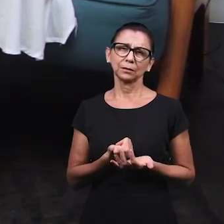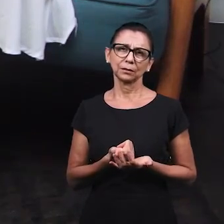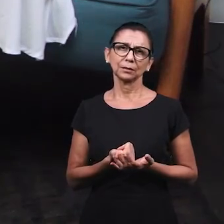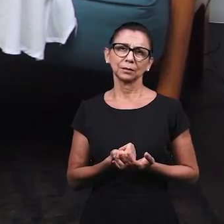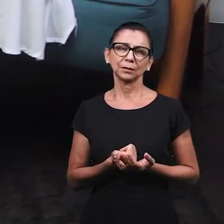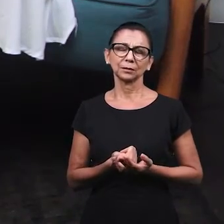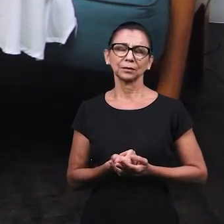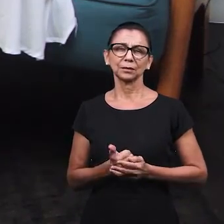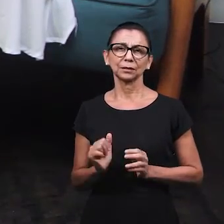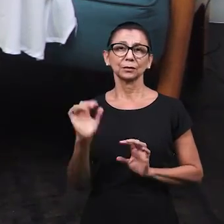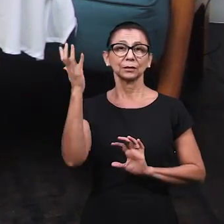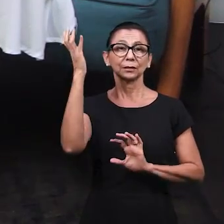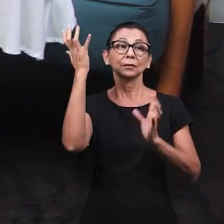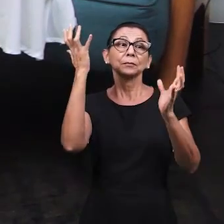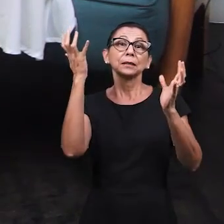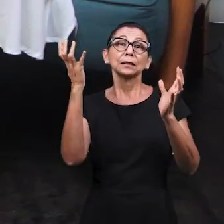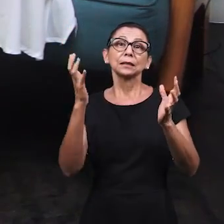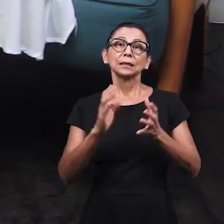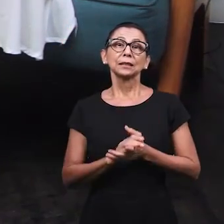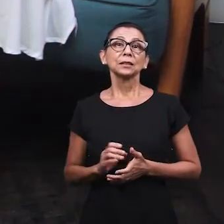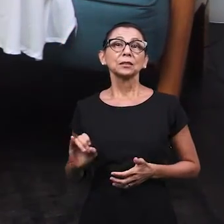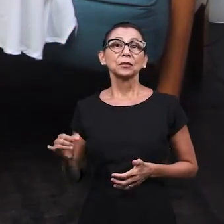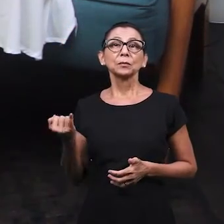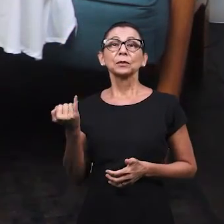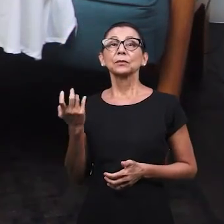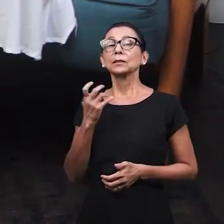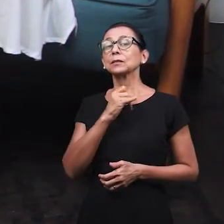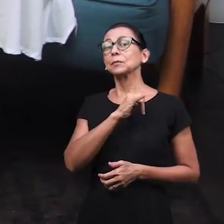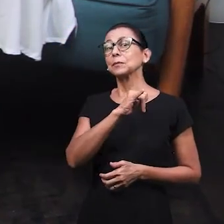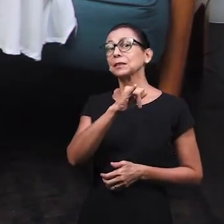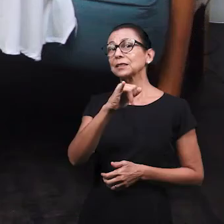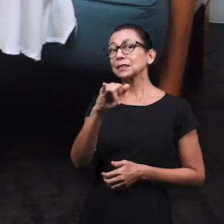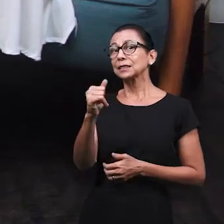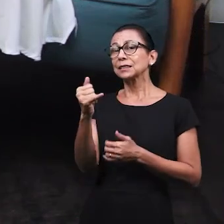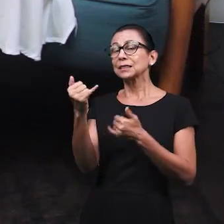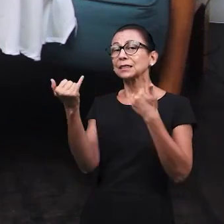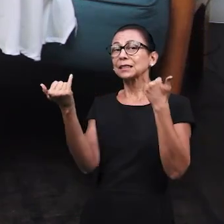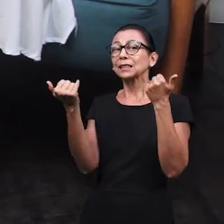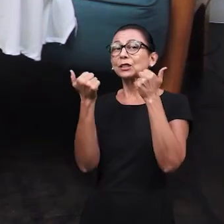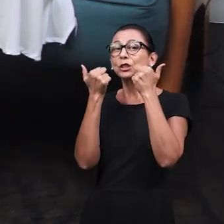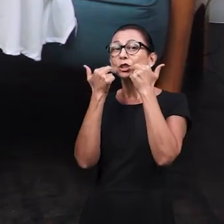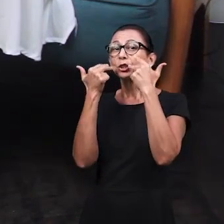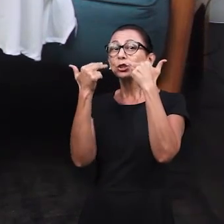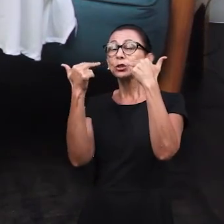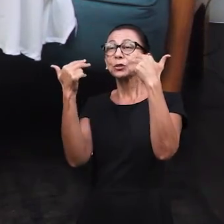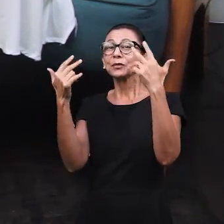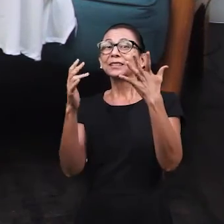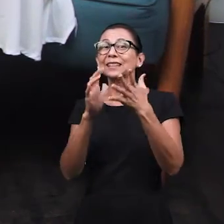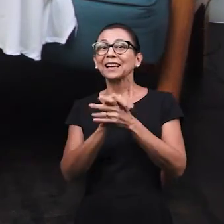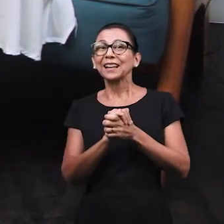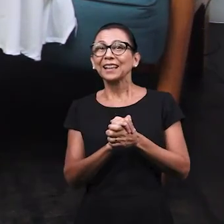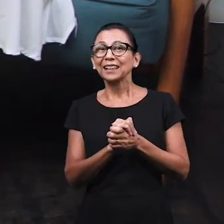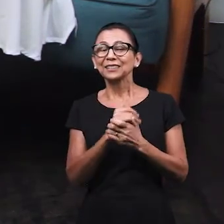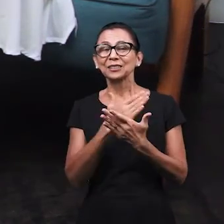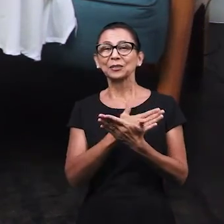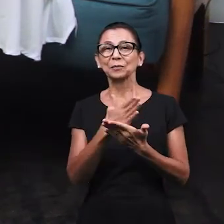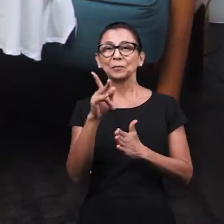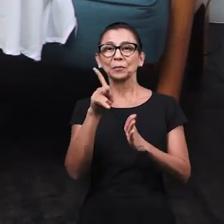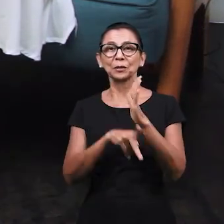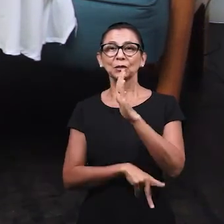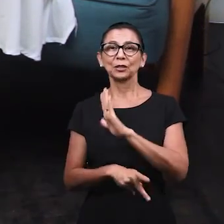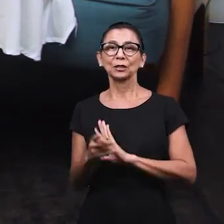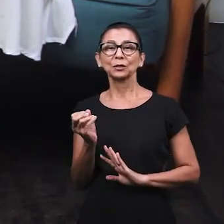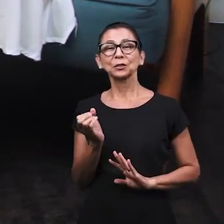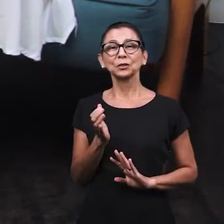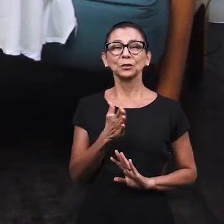E eu aproveito para dizer para você que vem novidade por aí nós já estamos aqui trabalhando, começando um novo